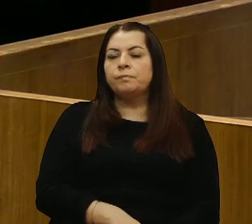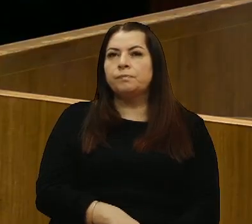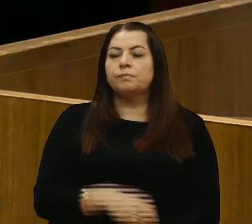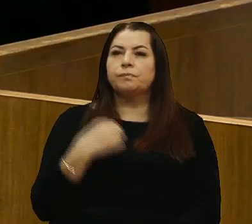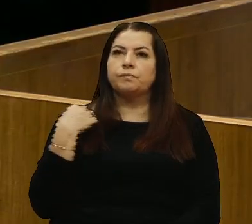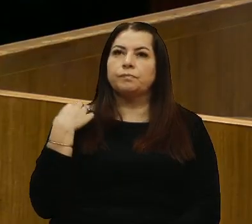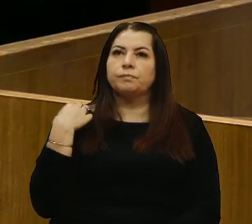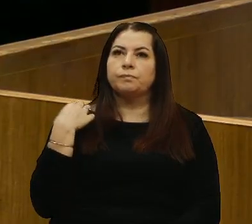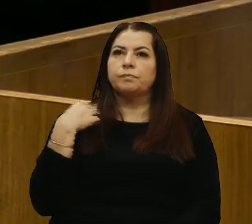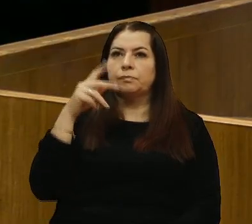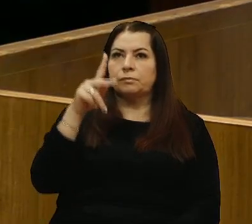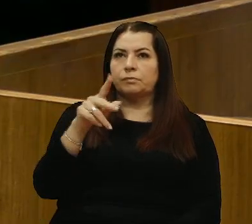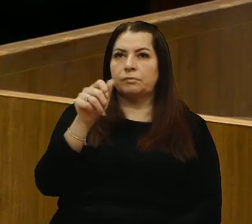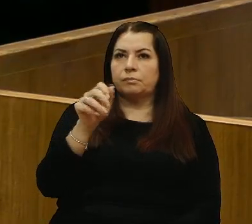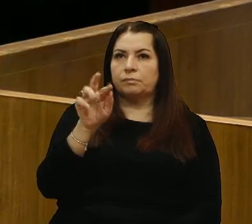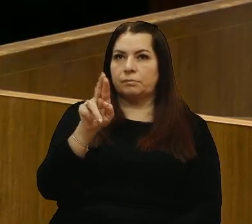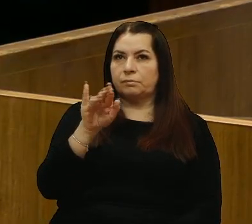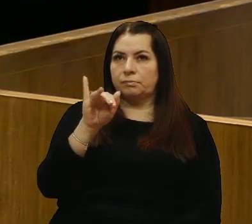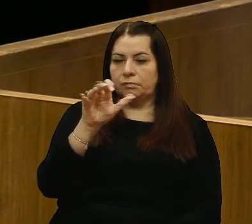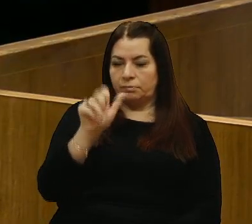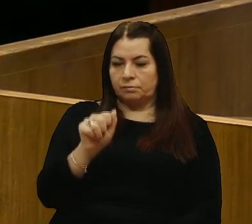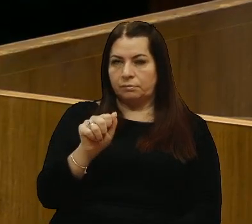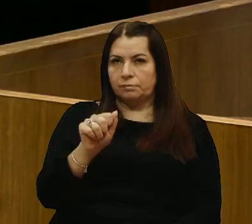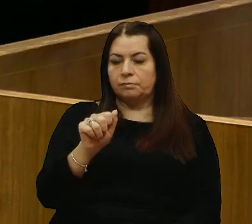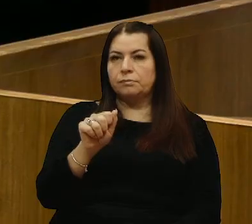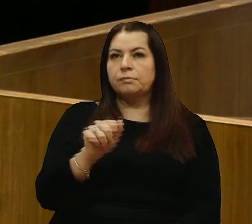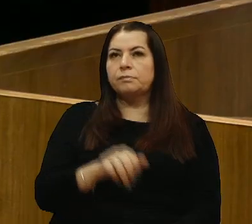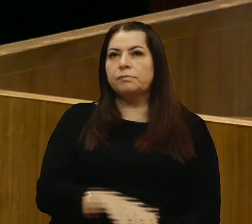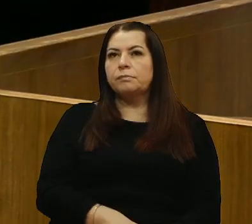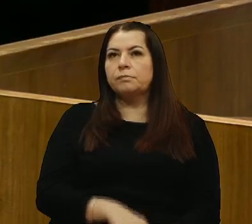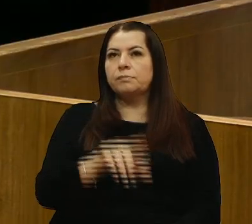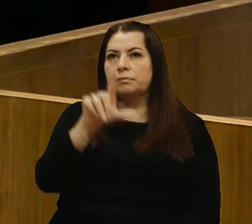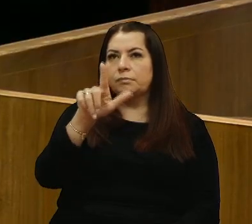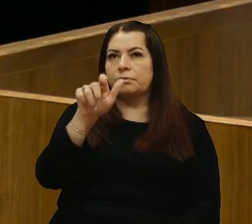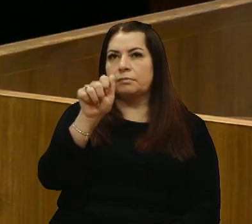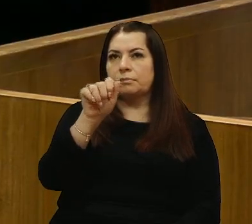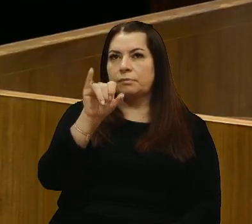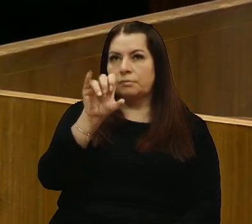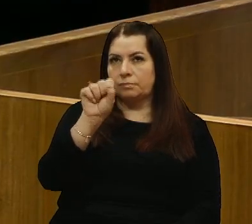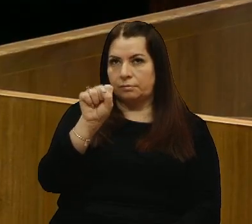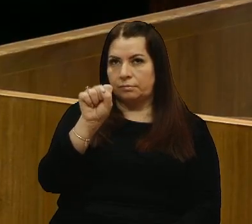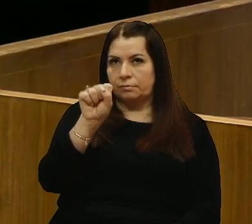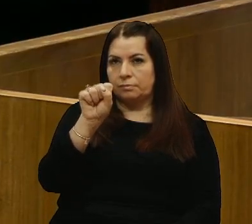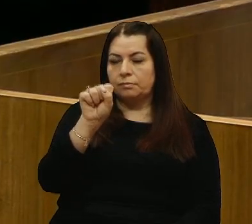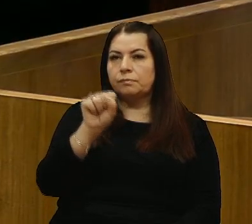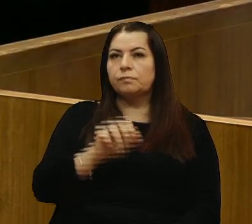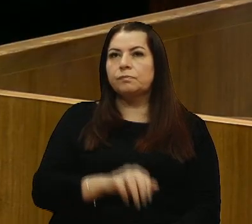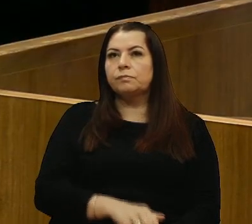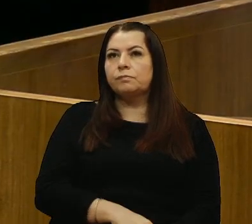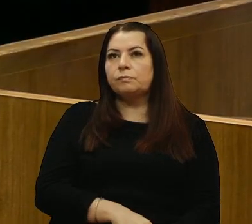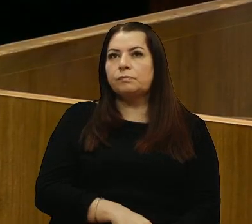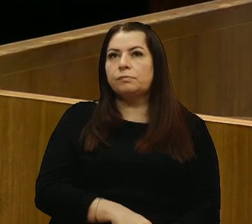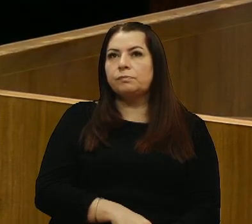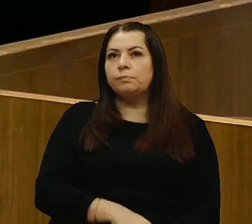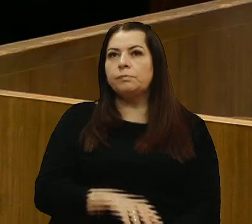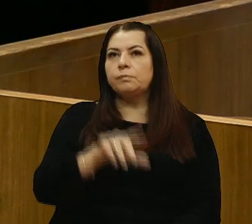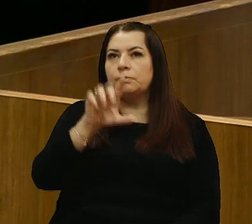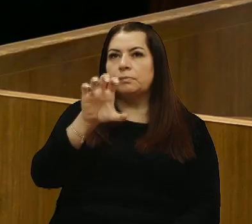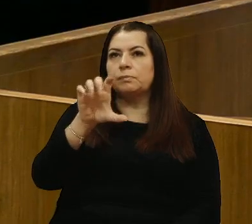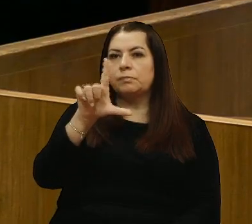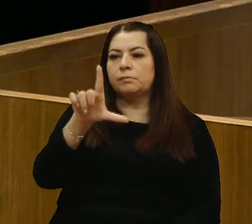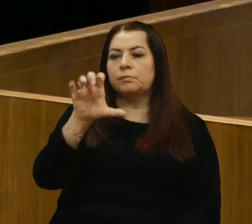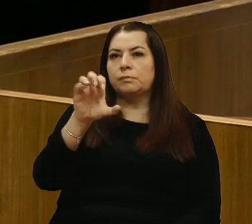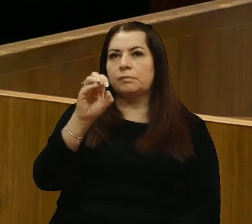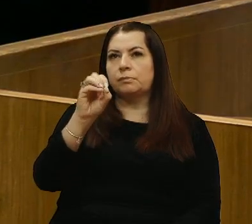Gobato, Patrícia Viviane de Azevedo, Laís Malaguês Meyer,